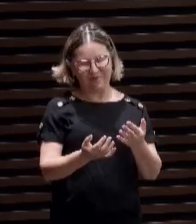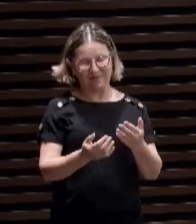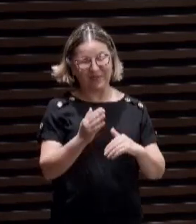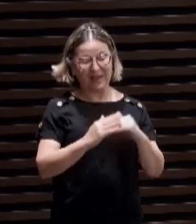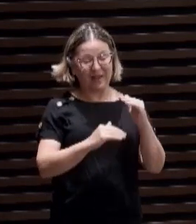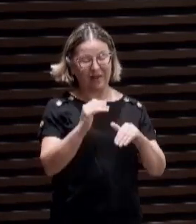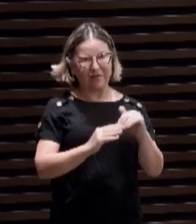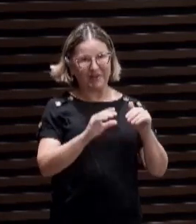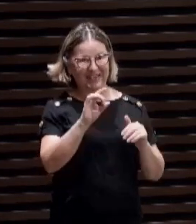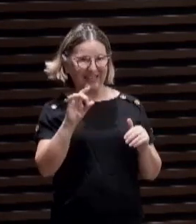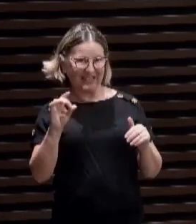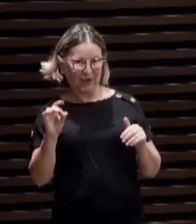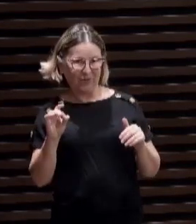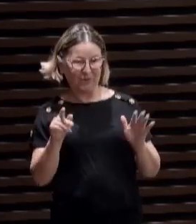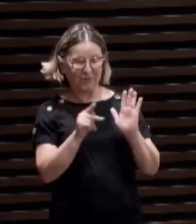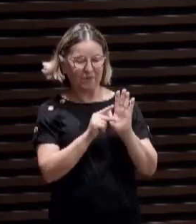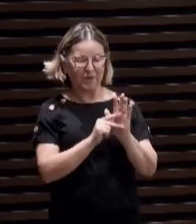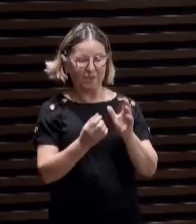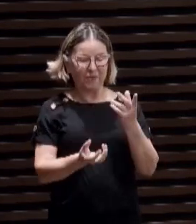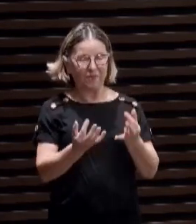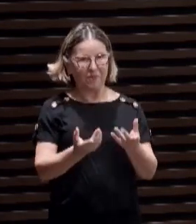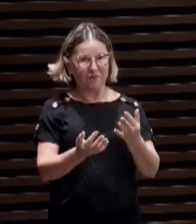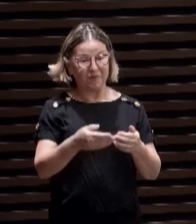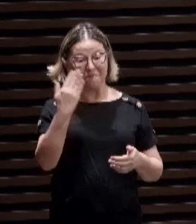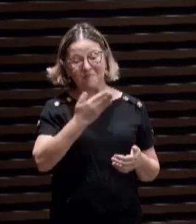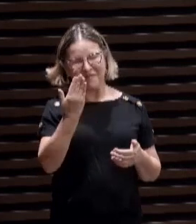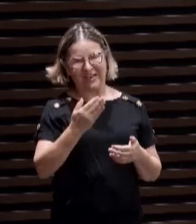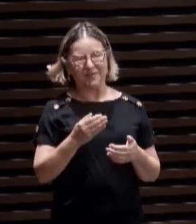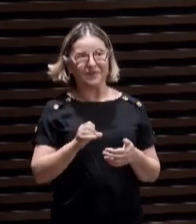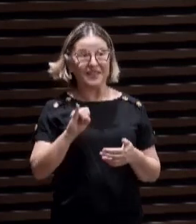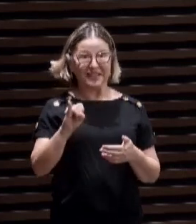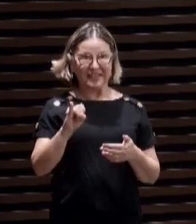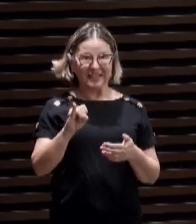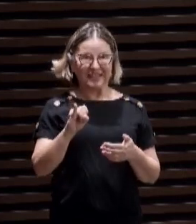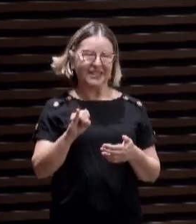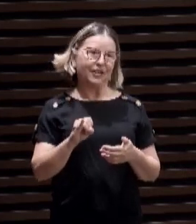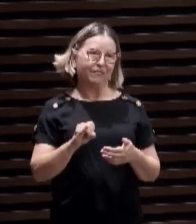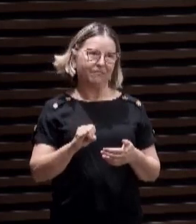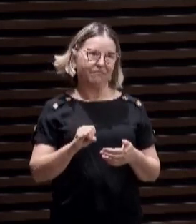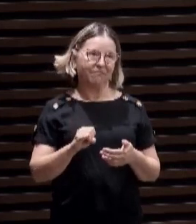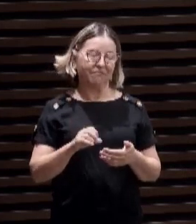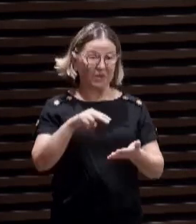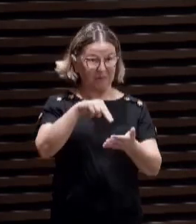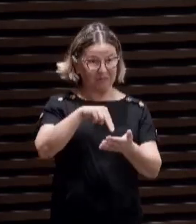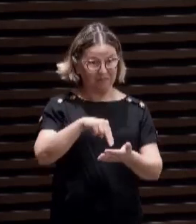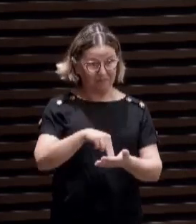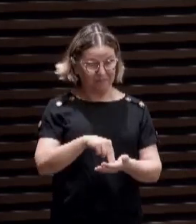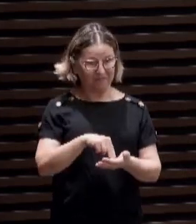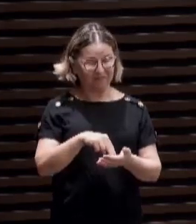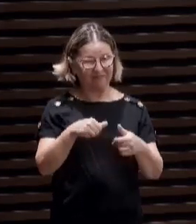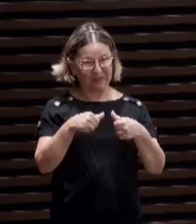o próprio fogo o provará. Se permanecer a obra de alguém que sobre o